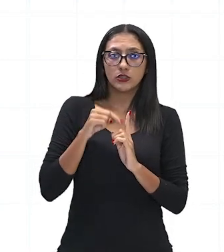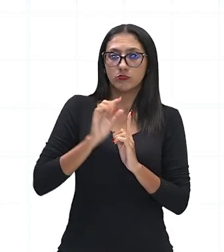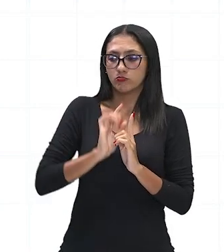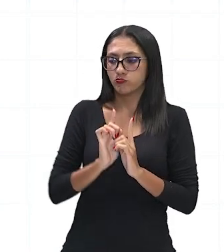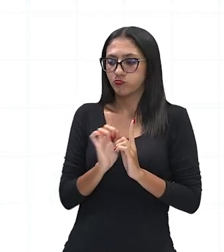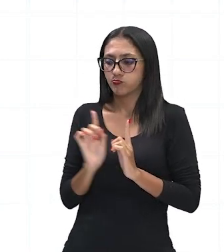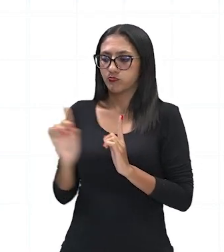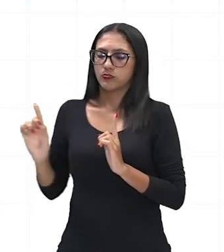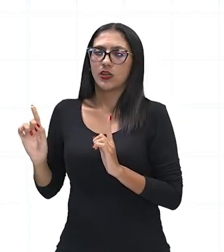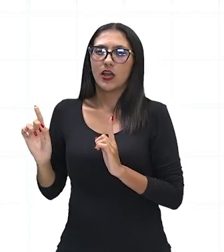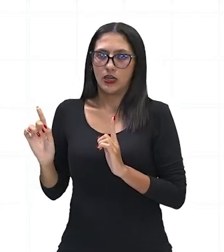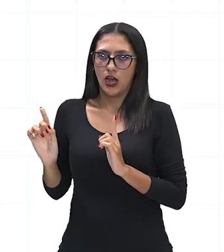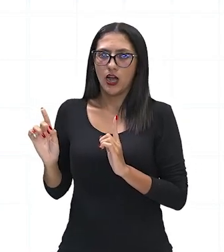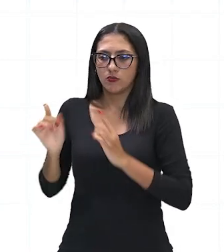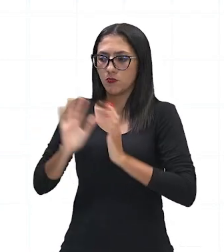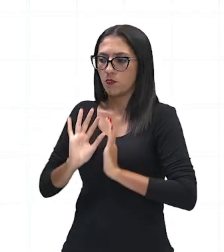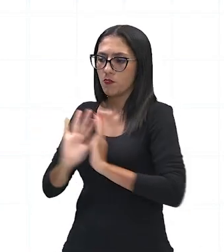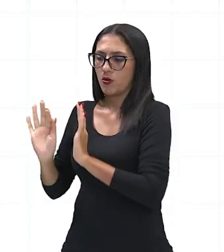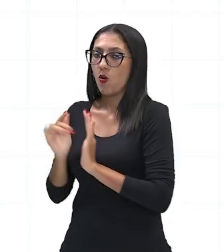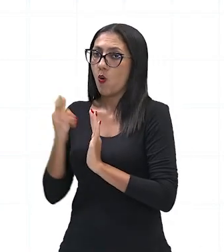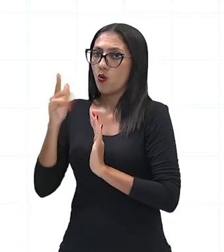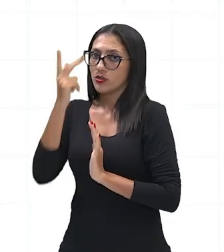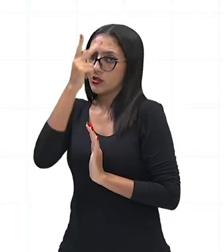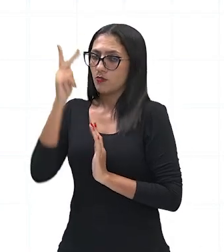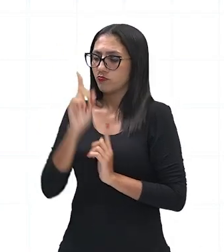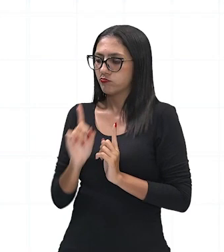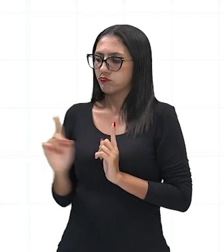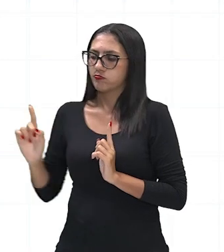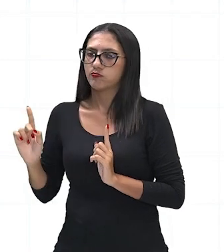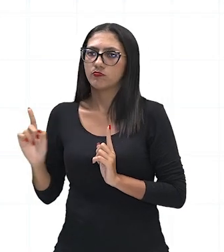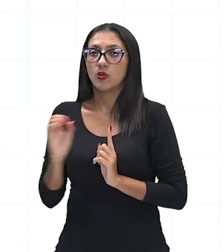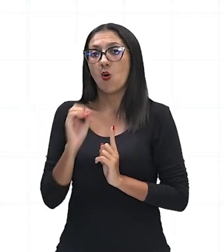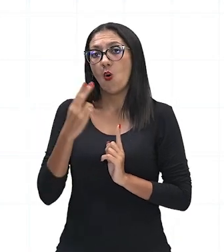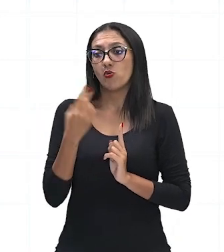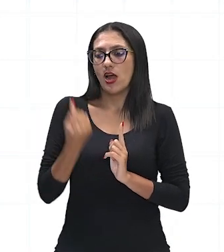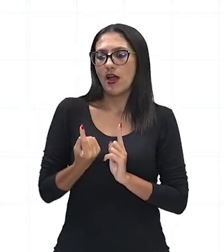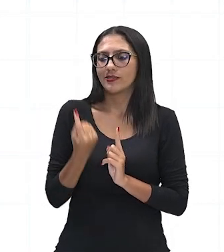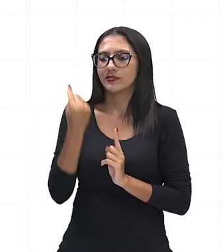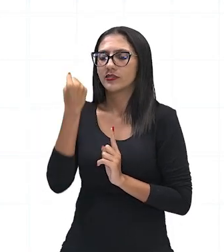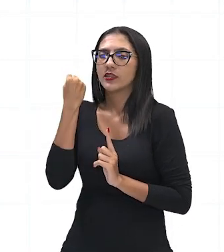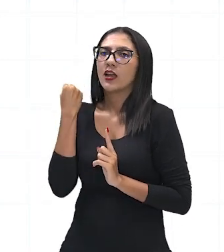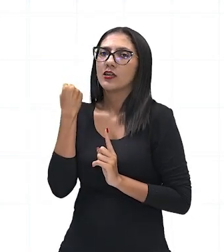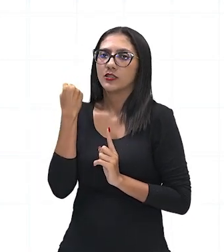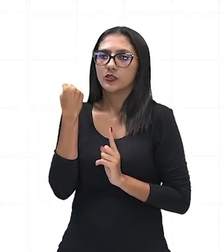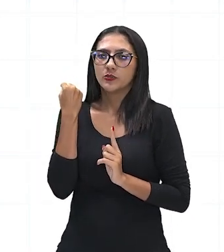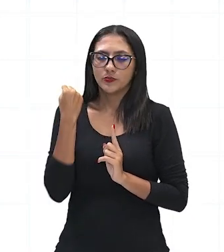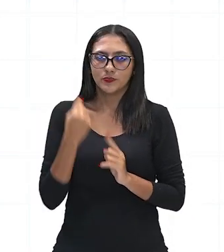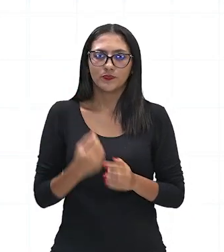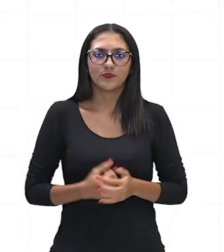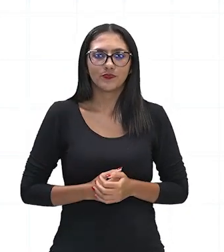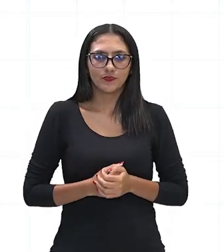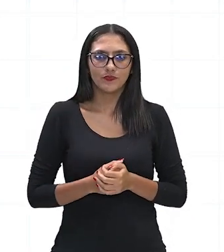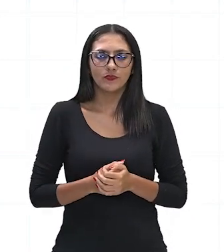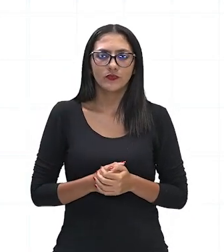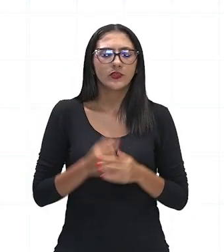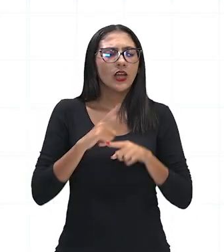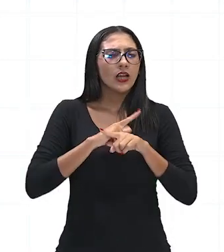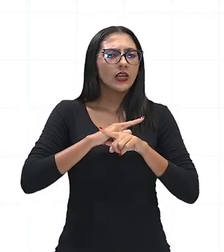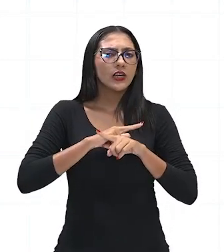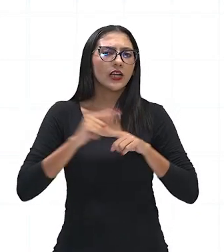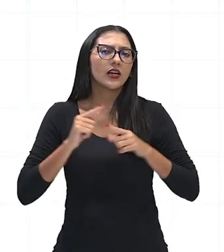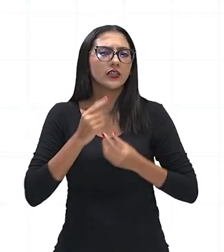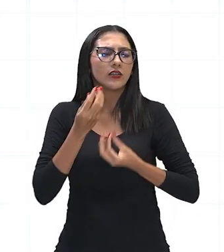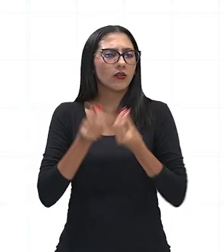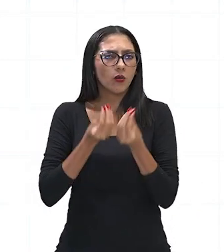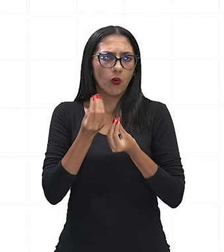a lateral ou para o jogador que esteja atrás. A equipe que vai ganhar, a equipe que tiver mais pontos, né, no final de